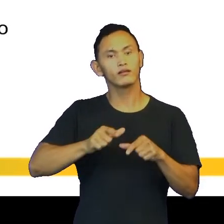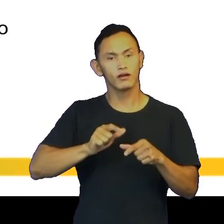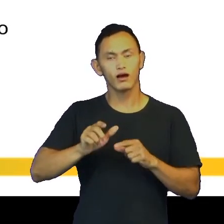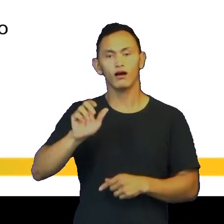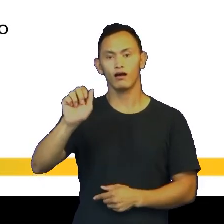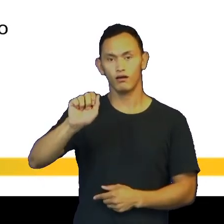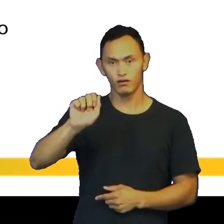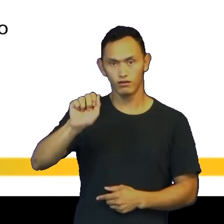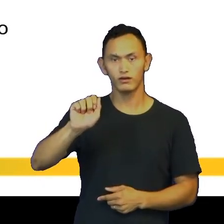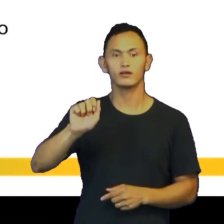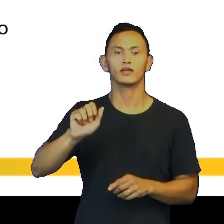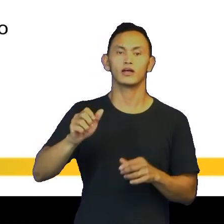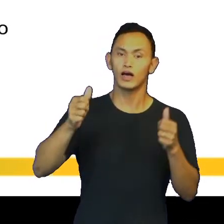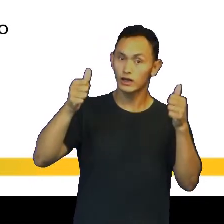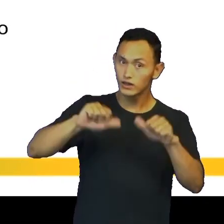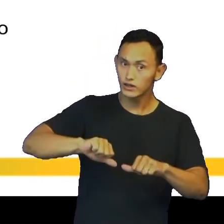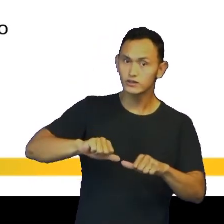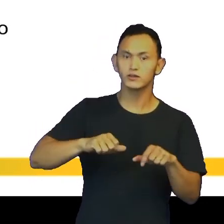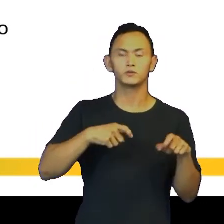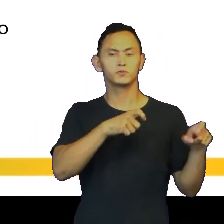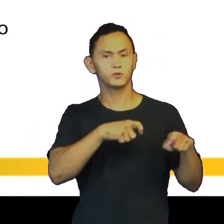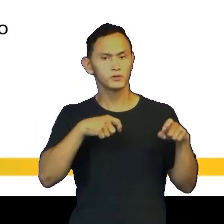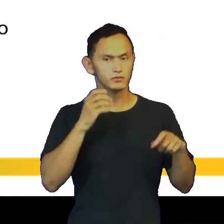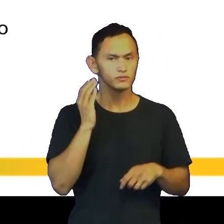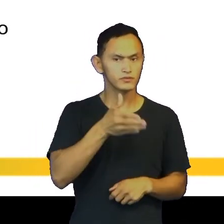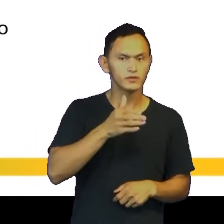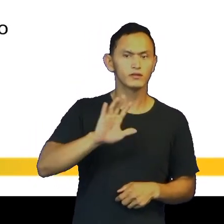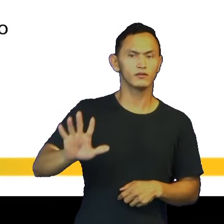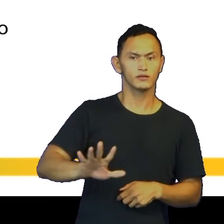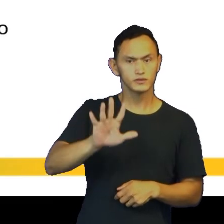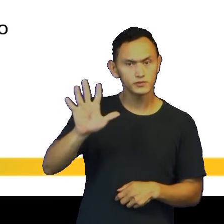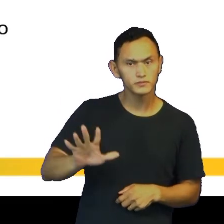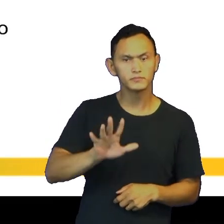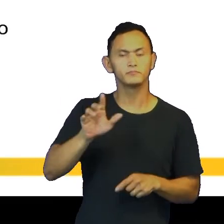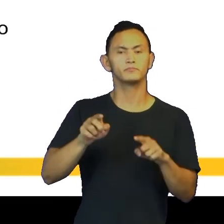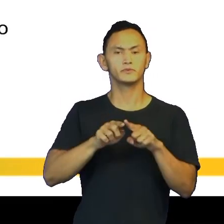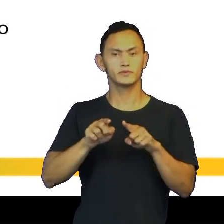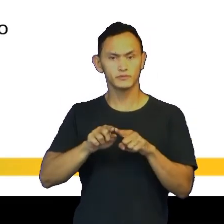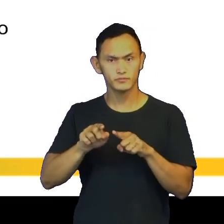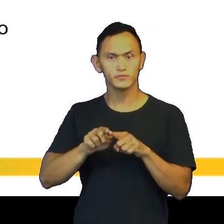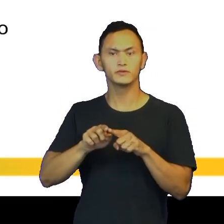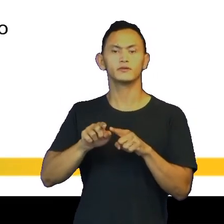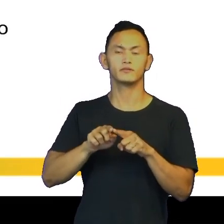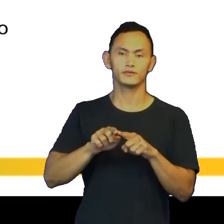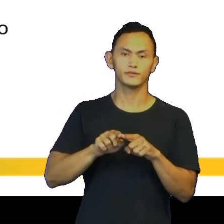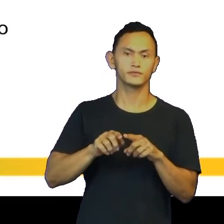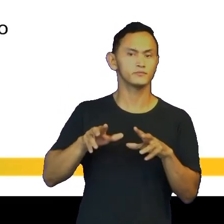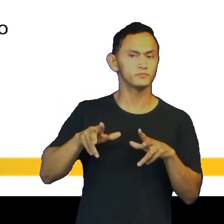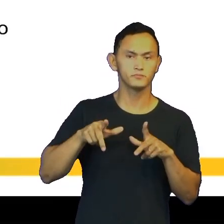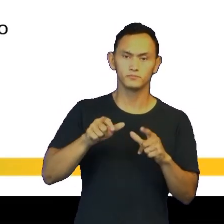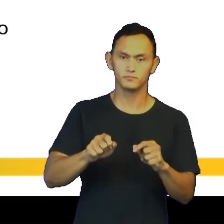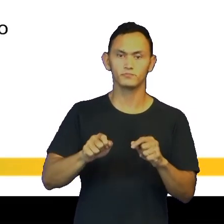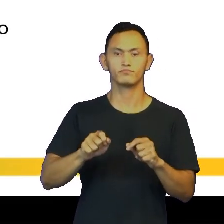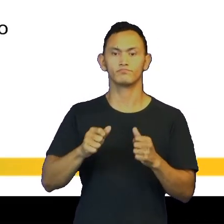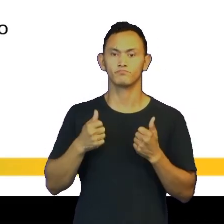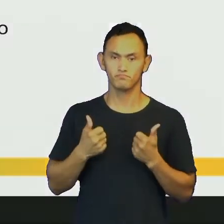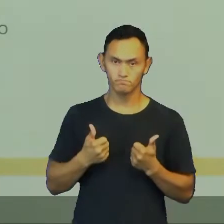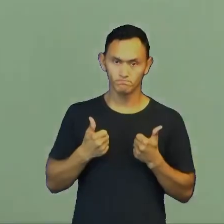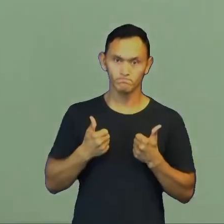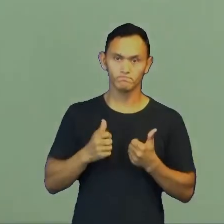né a crise do colonialismo Ascensão do nacionalismo e do totalitarismo né